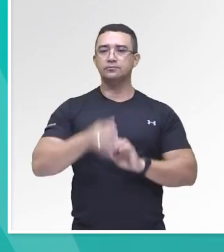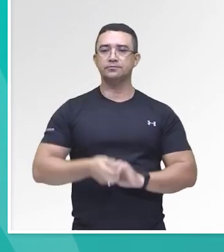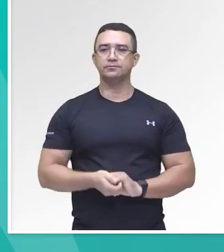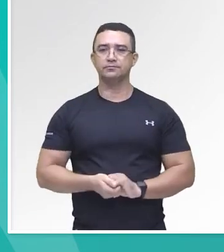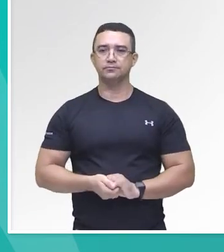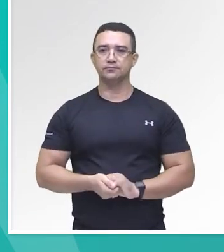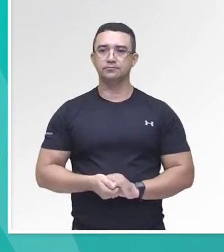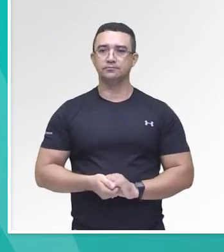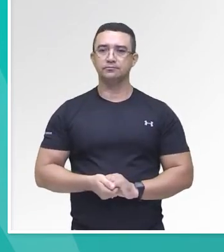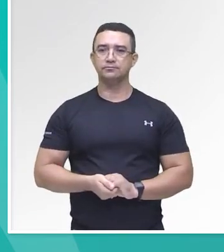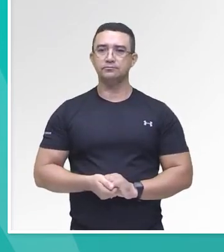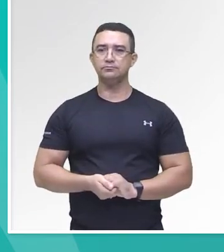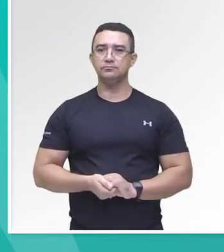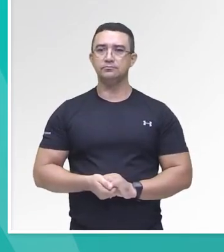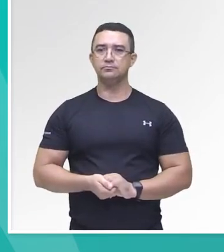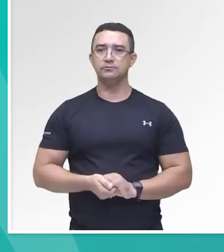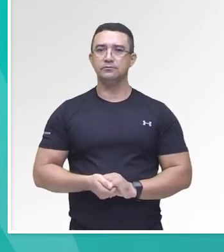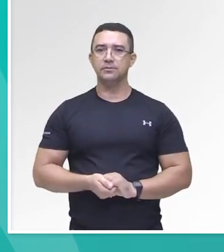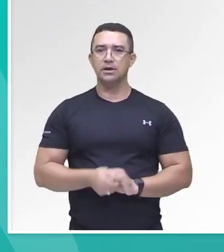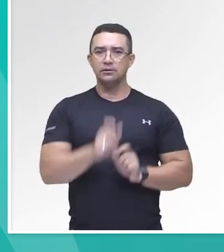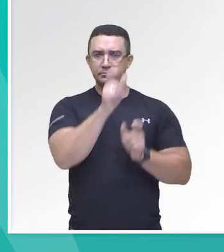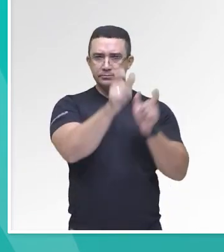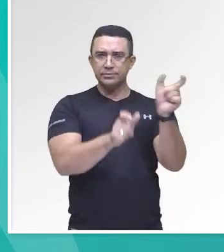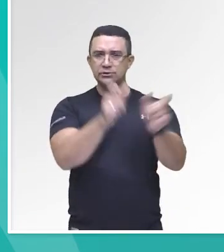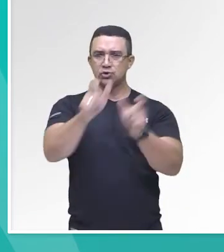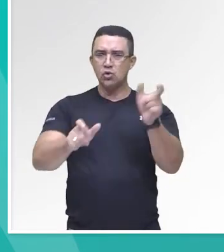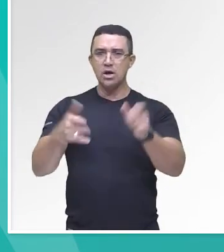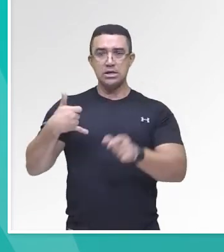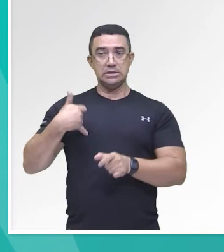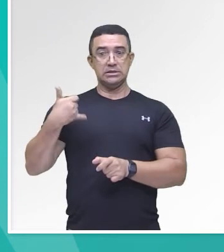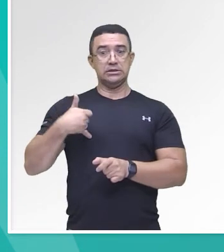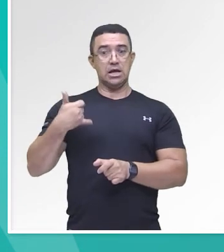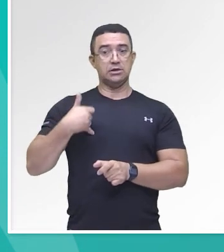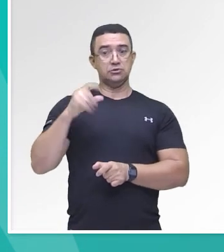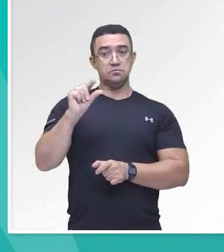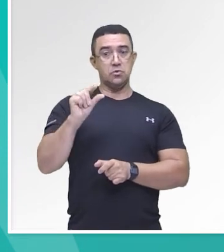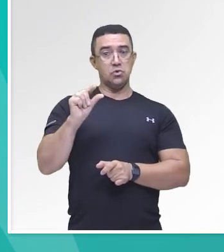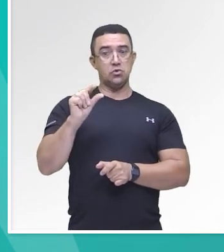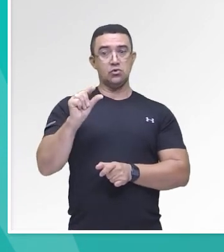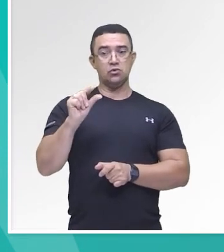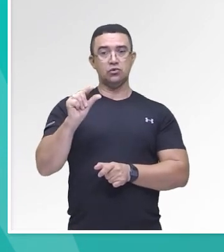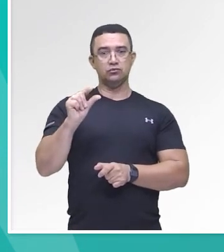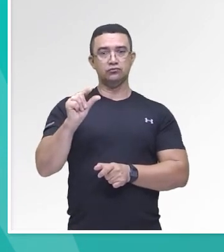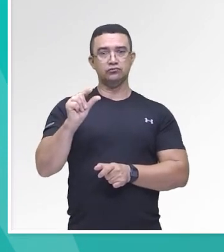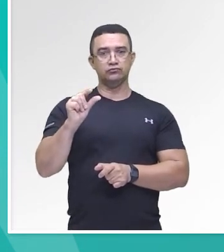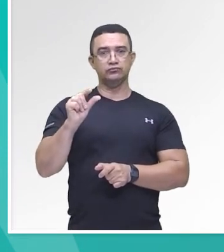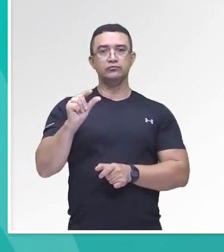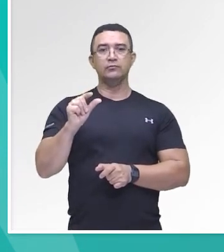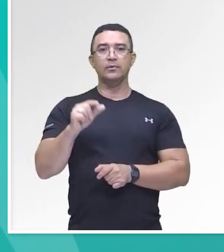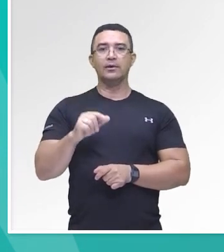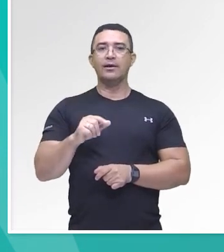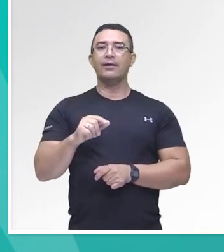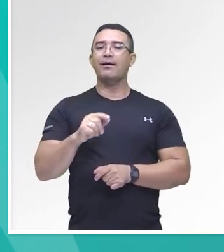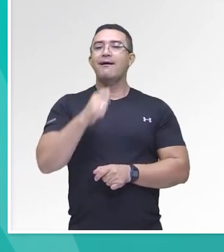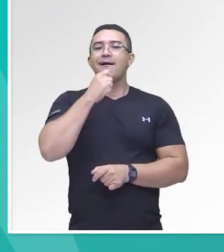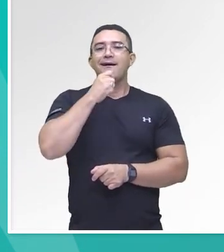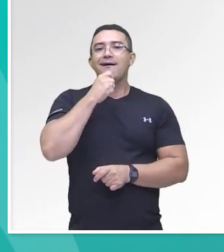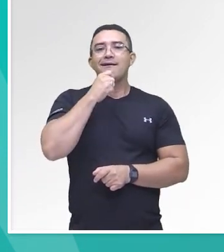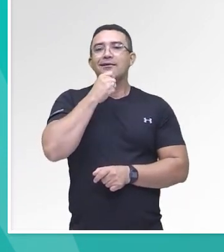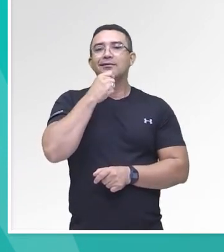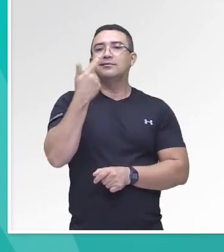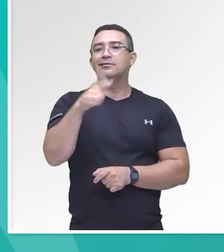só, os indivíduos com idade pouco avançada, em sua maioria, ainda não